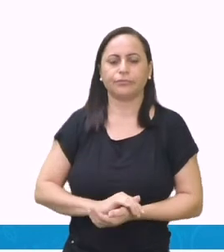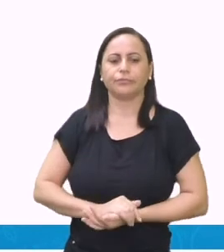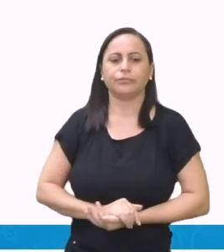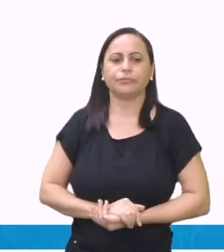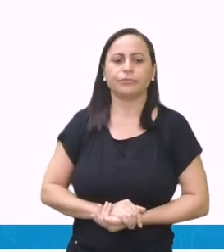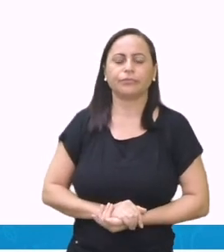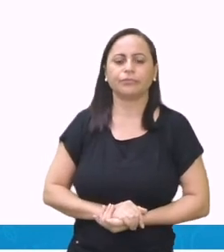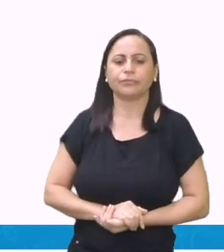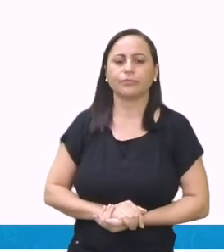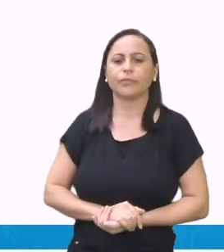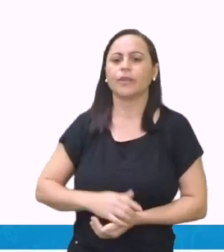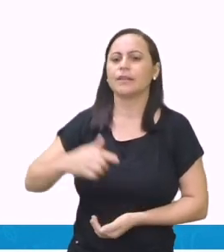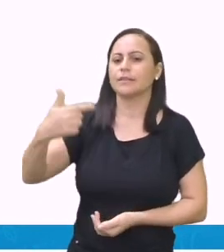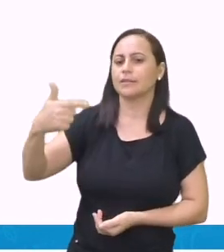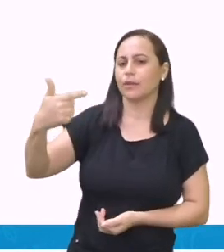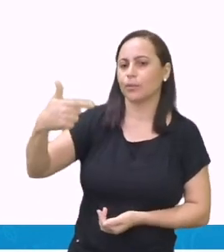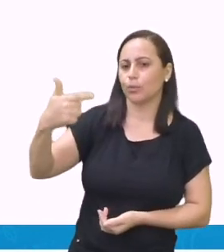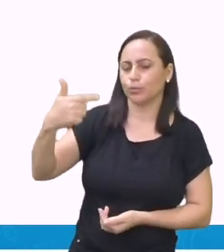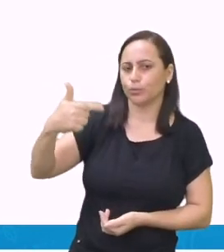Como eu leio?